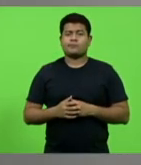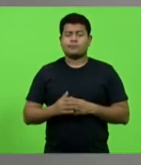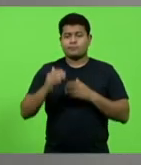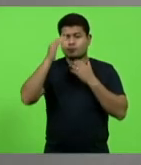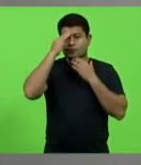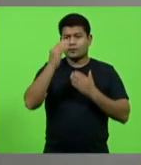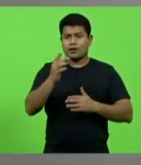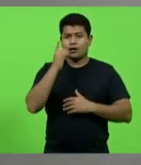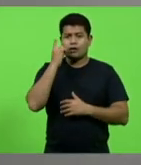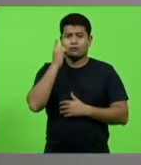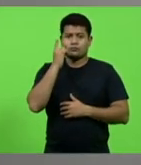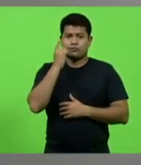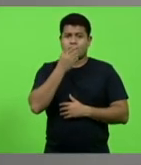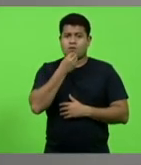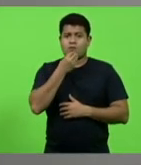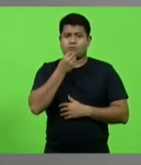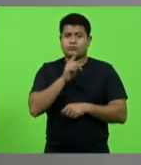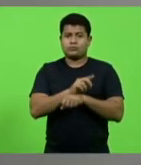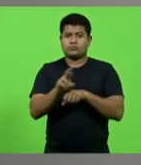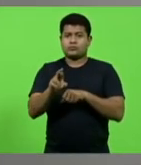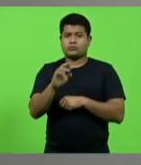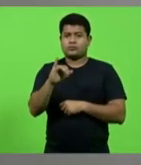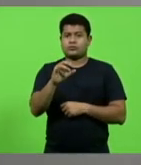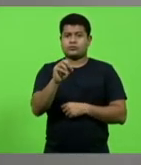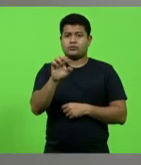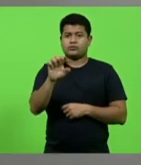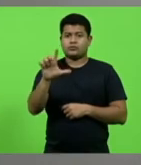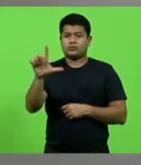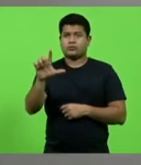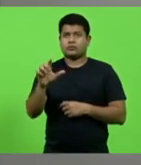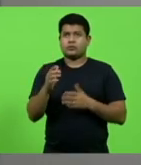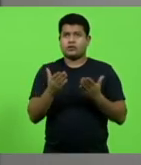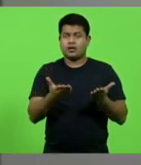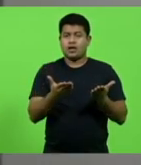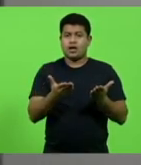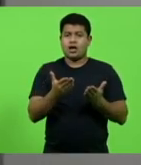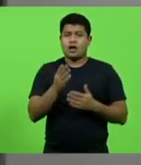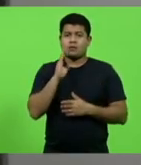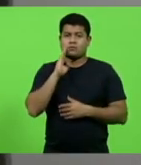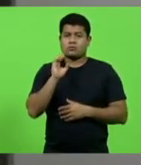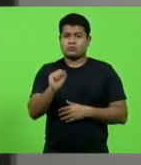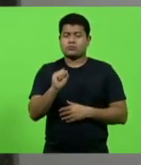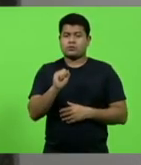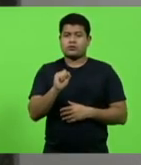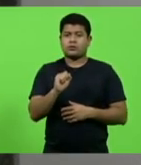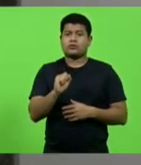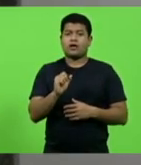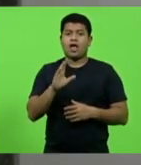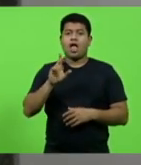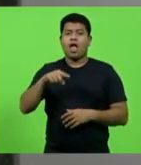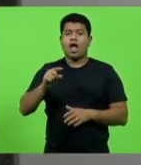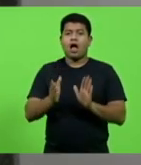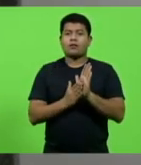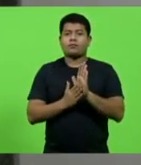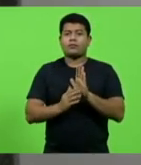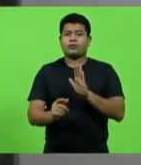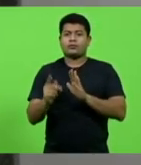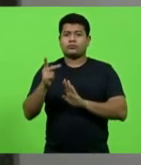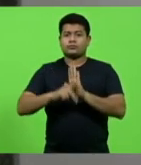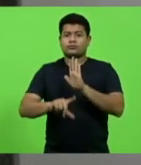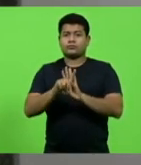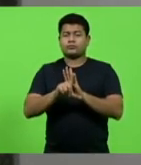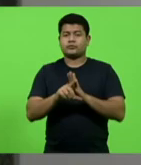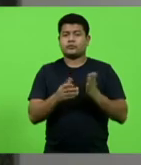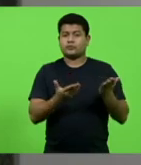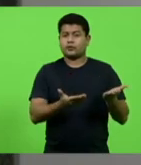Joel. E a pedido do deputado Bruno, que é autor da lei, ele precisa se retirar. Eu vou pedir licença a vossas excelências para permitir que ele